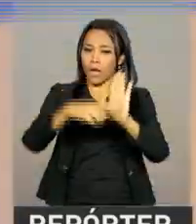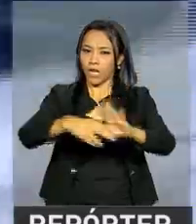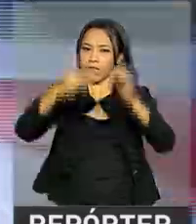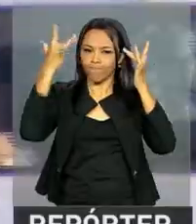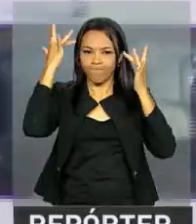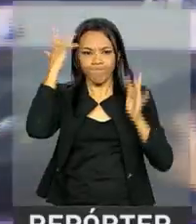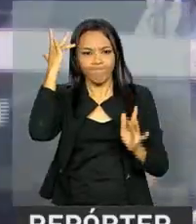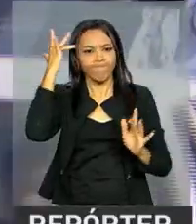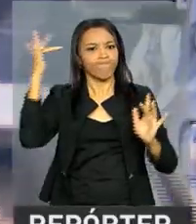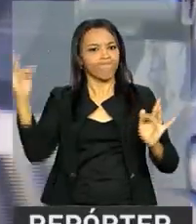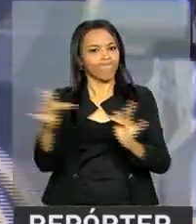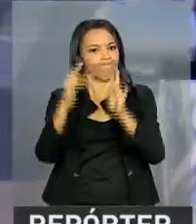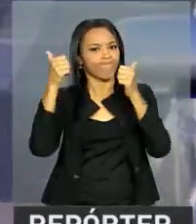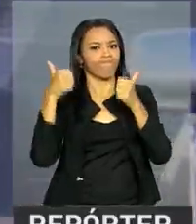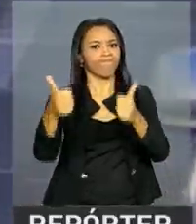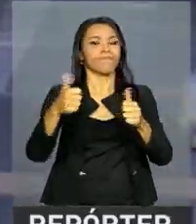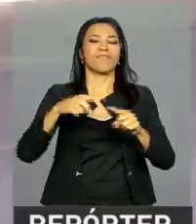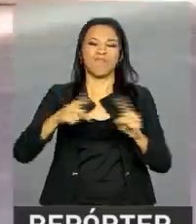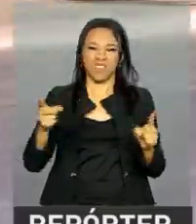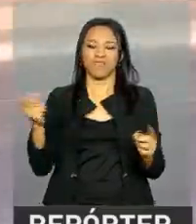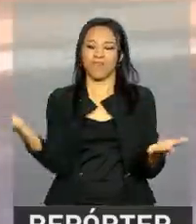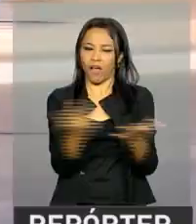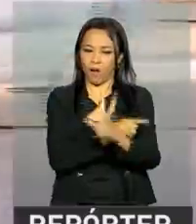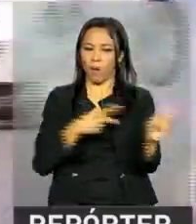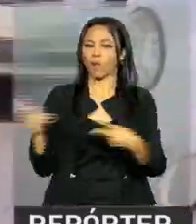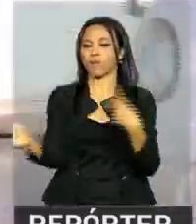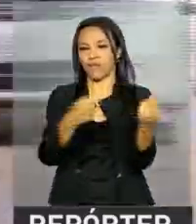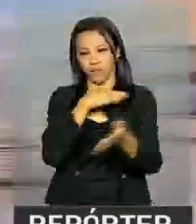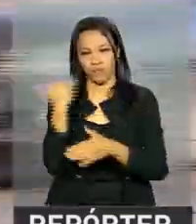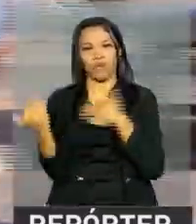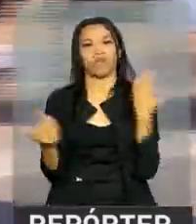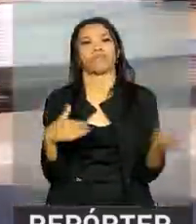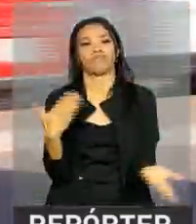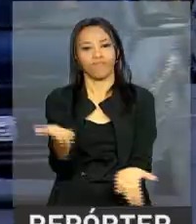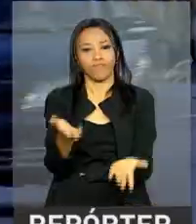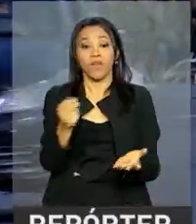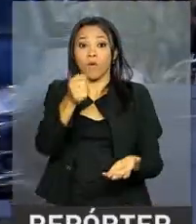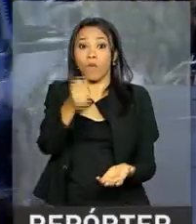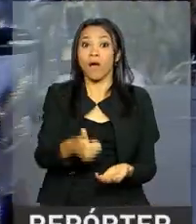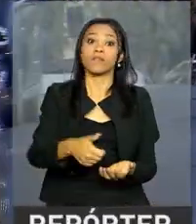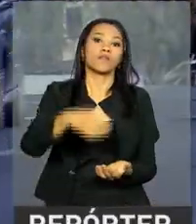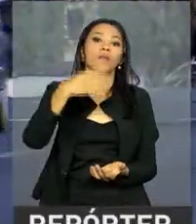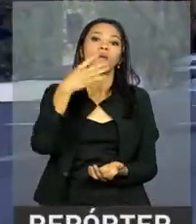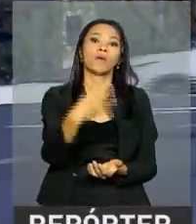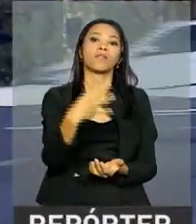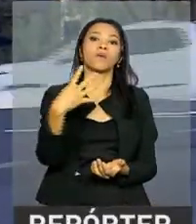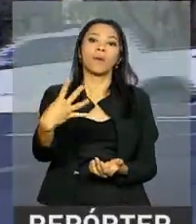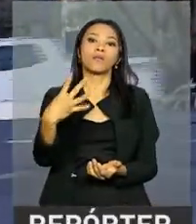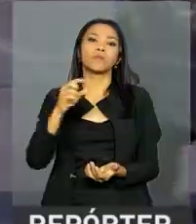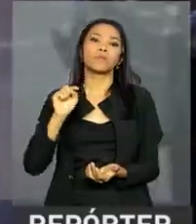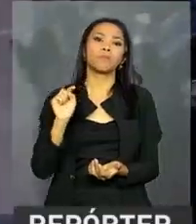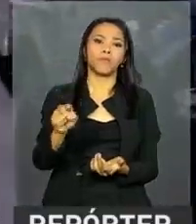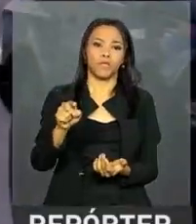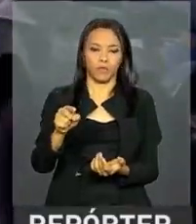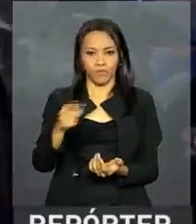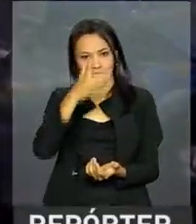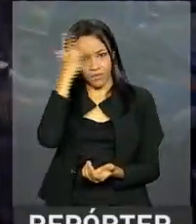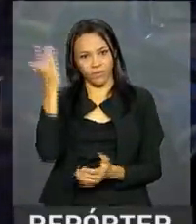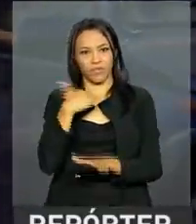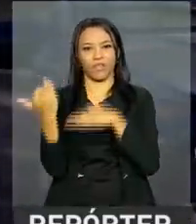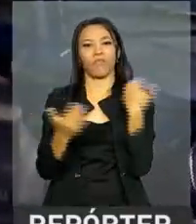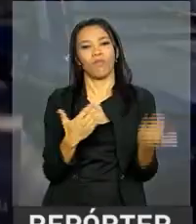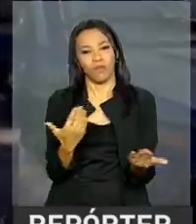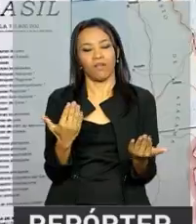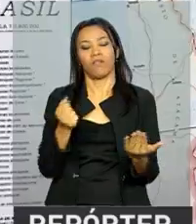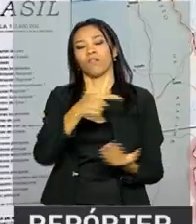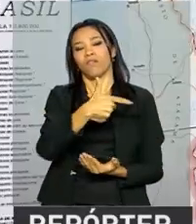ainda registra muitas mortes no trânsito segundo o Ministério da Saúde foram quase 44.000 vítimas fatais em